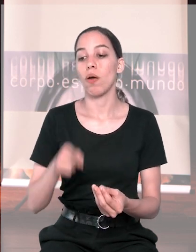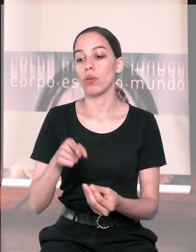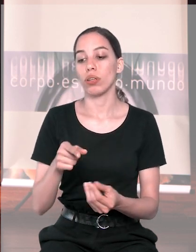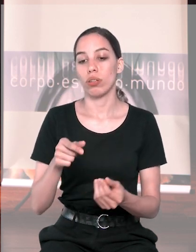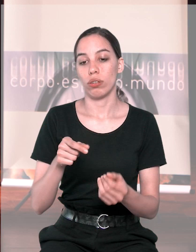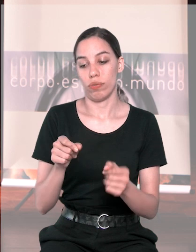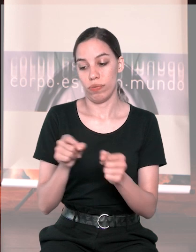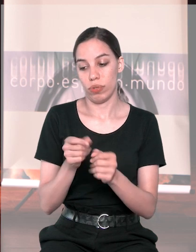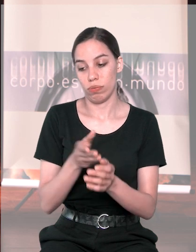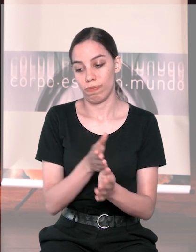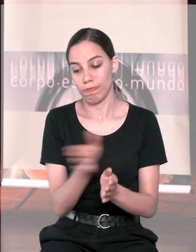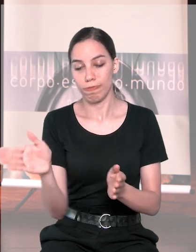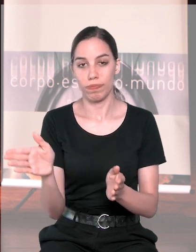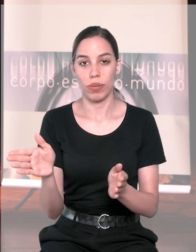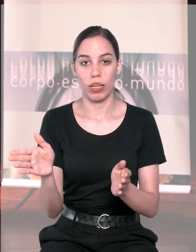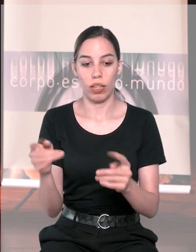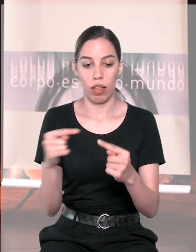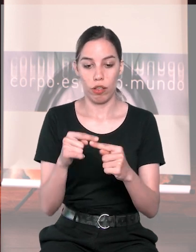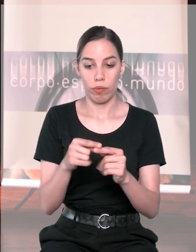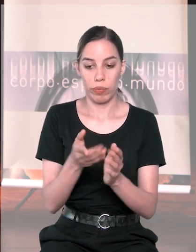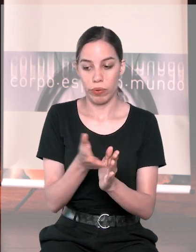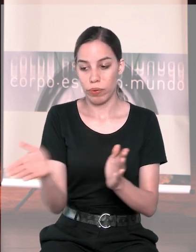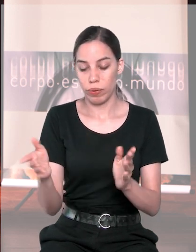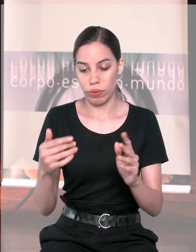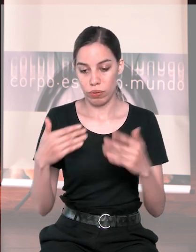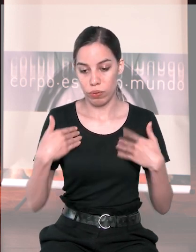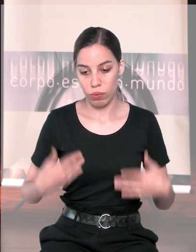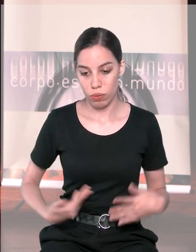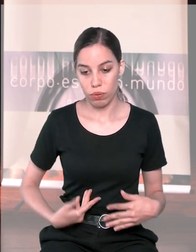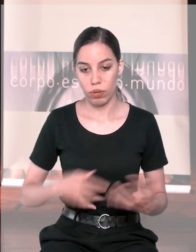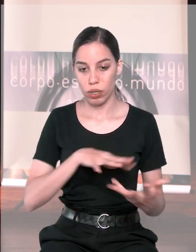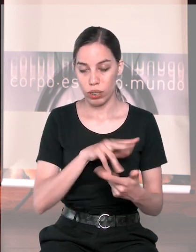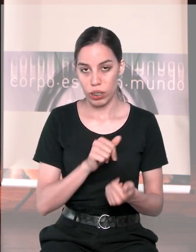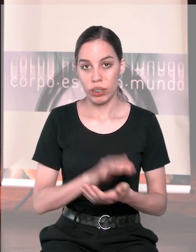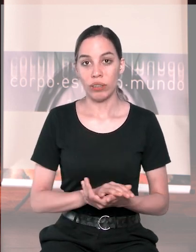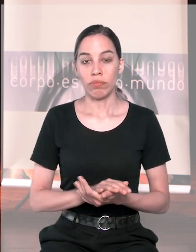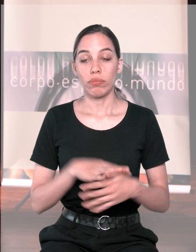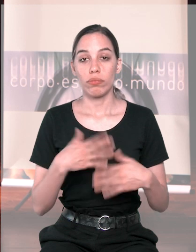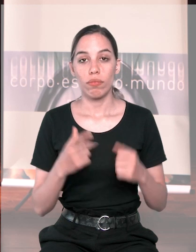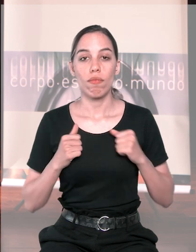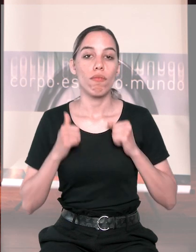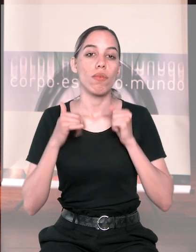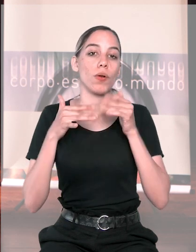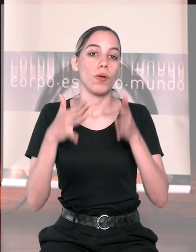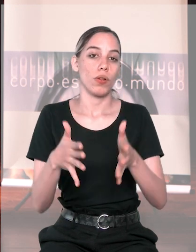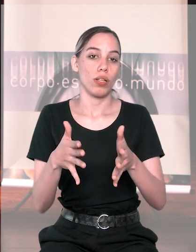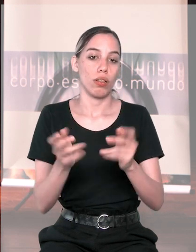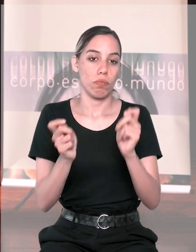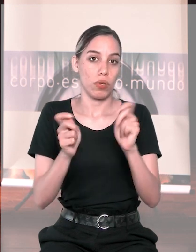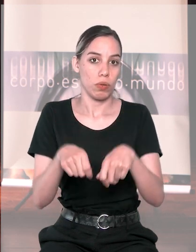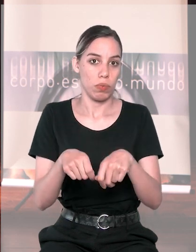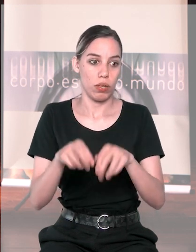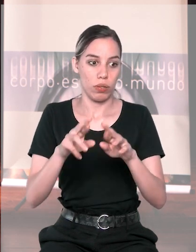distância, do desvio entre esses mundos, entre o corpo e o mundo. Essa teoria do ato dentro de um campo virtual